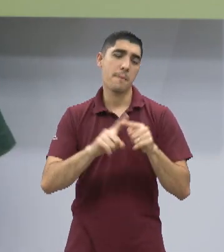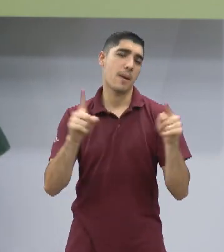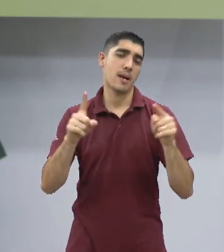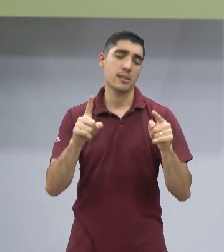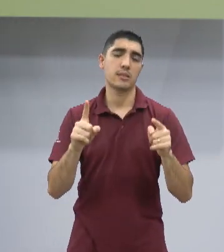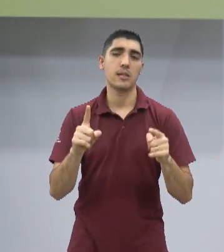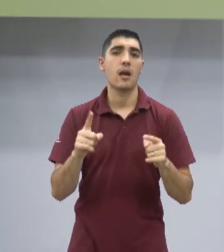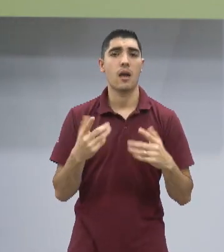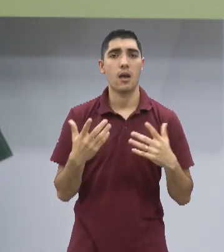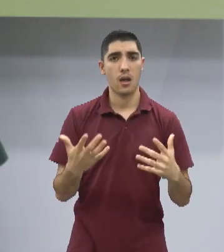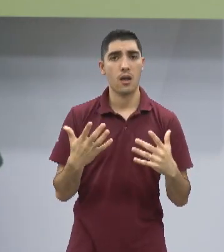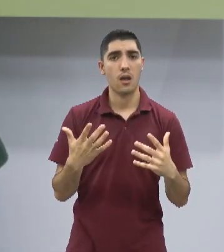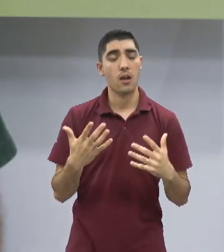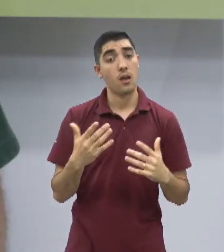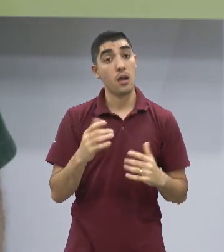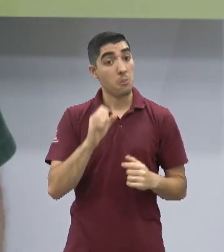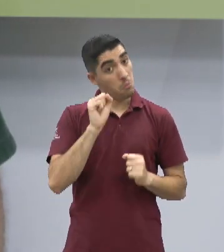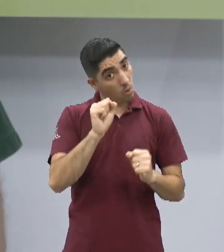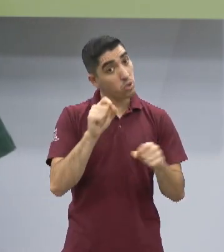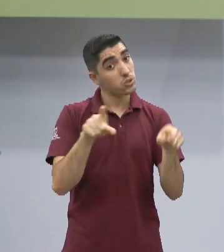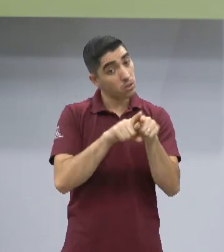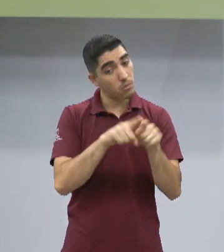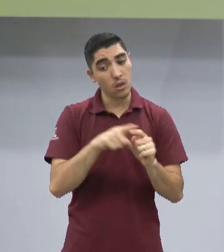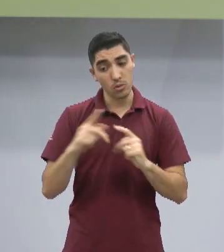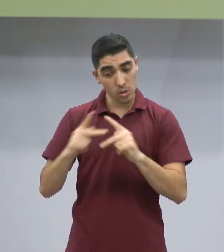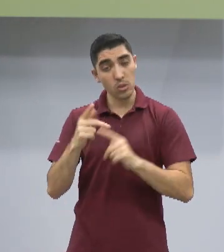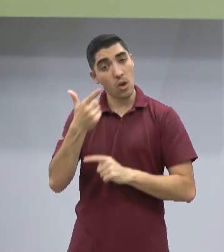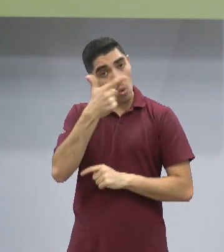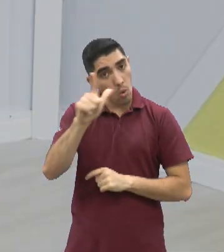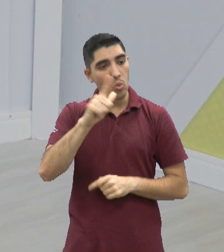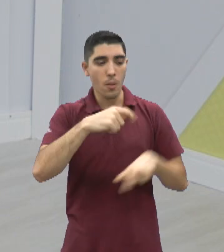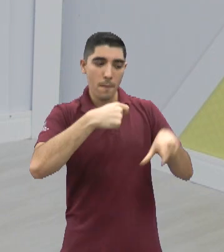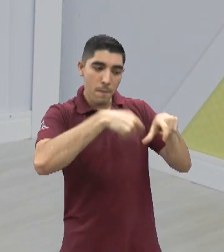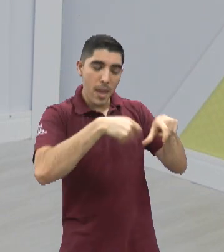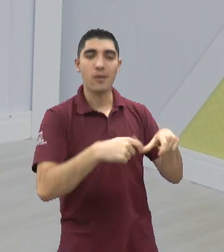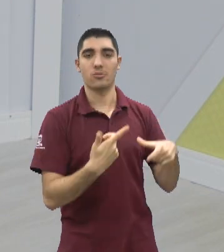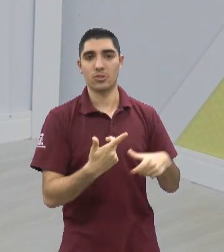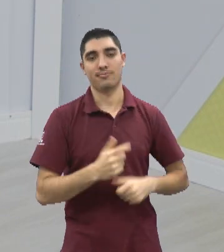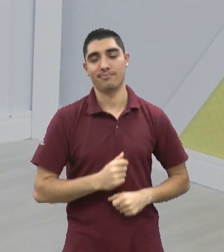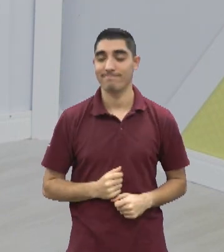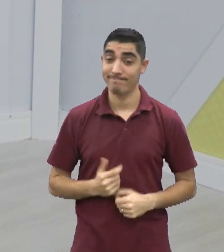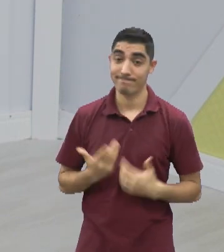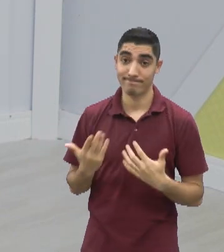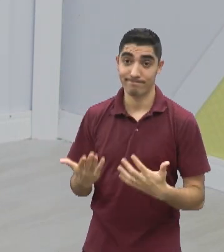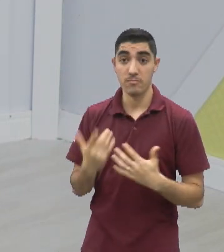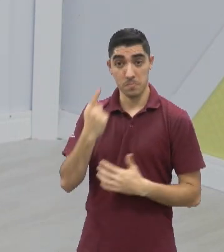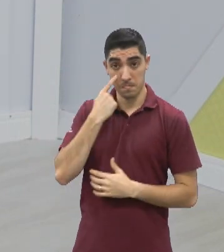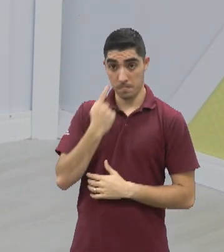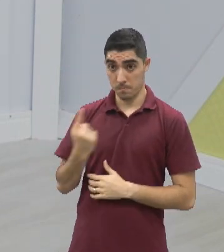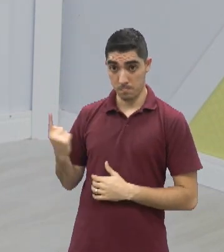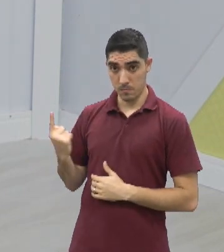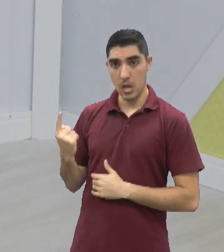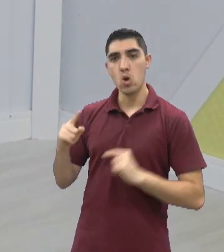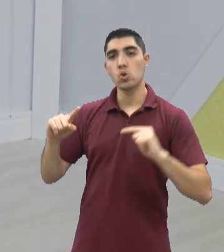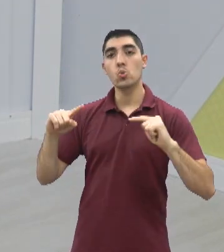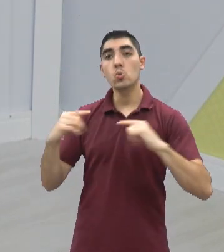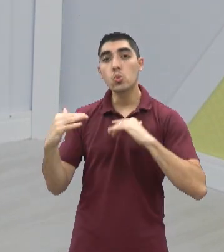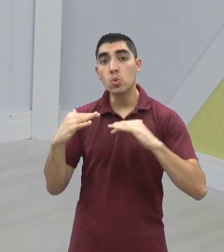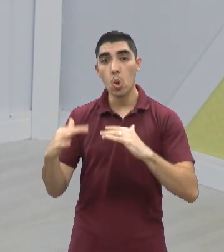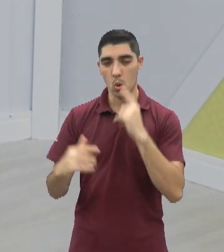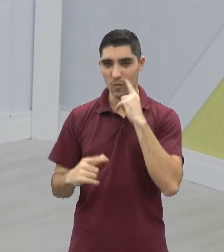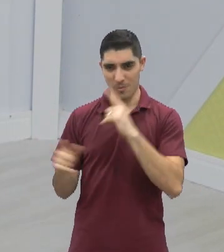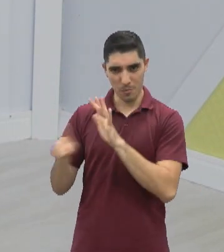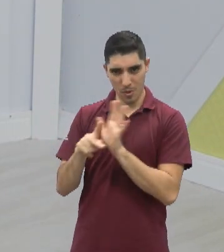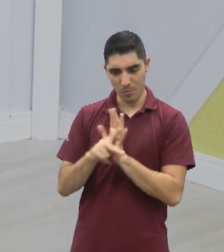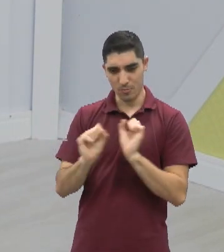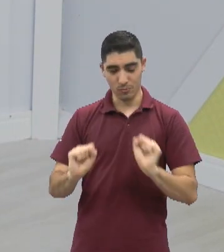Mas talvez aí mais um pênalti para o São José poderia ter sido a história outra. Muito bem. Matheus, coloca pra gente aqui, então, os jogos das